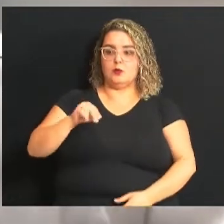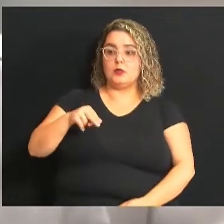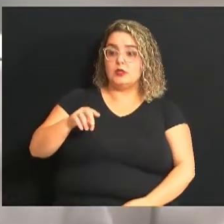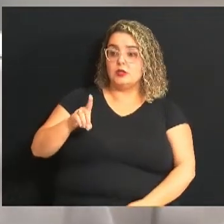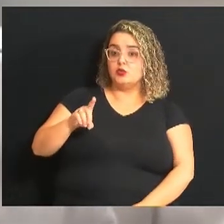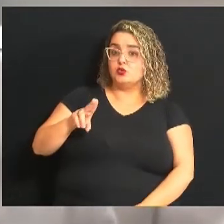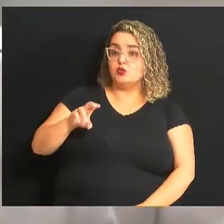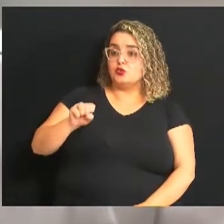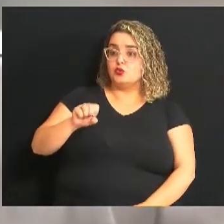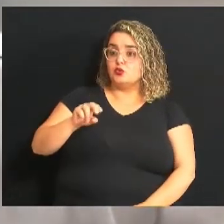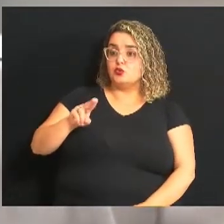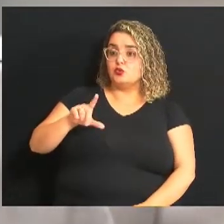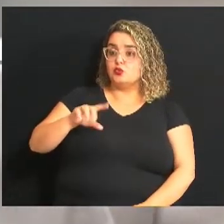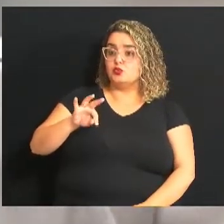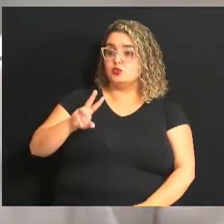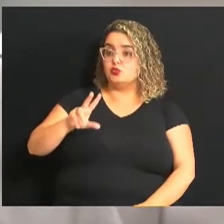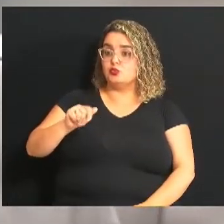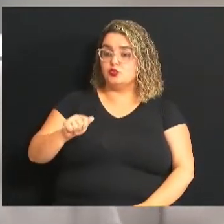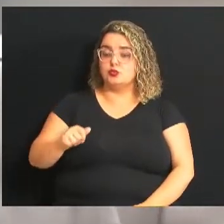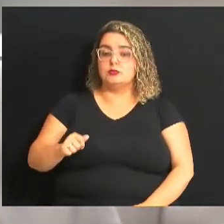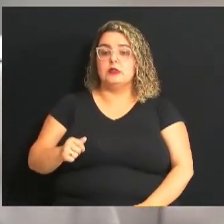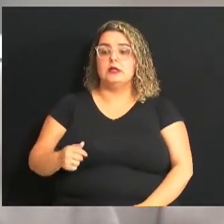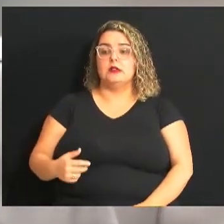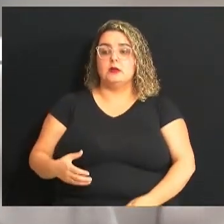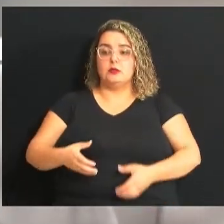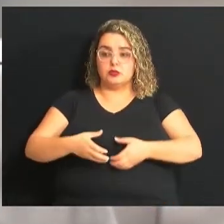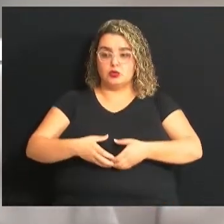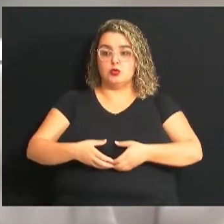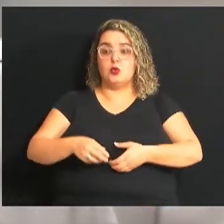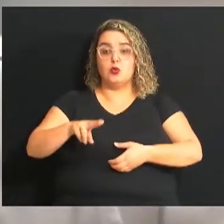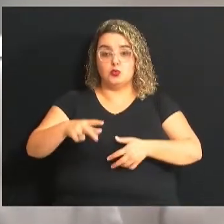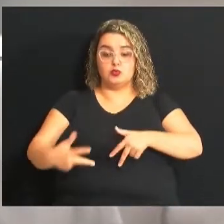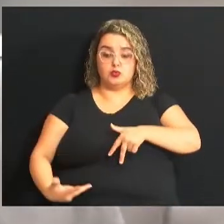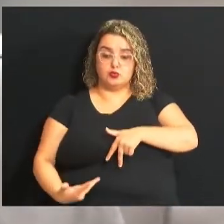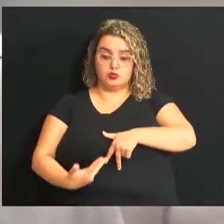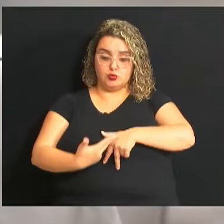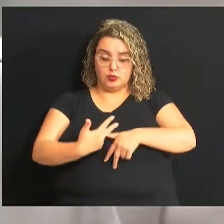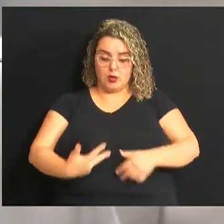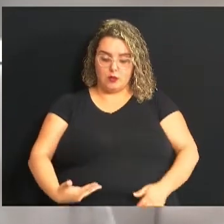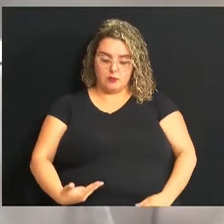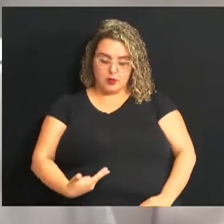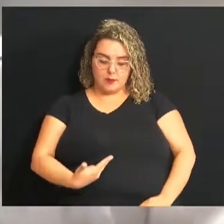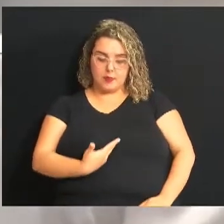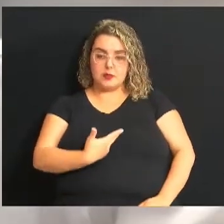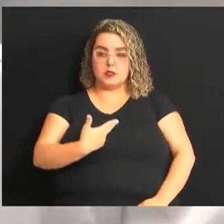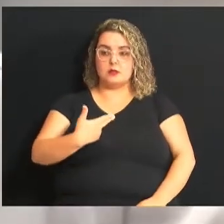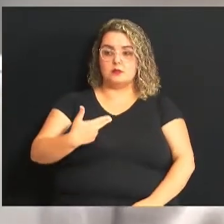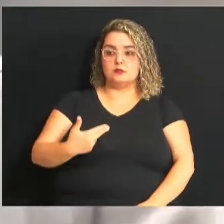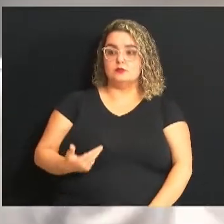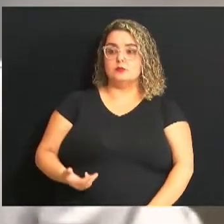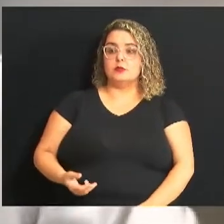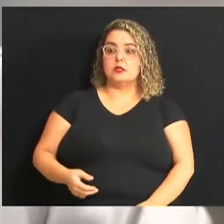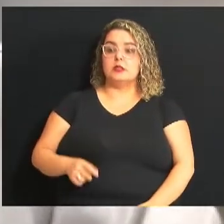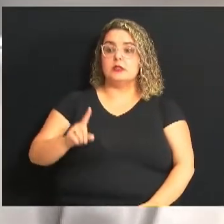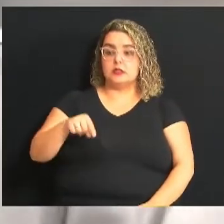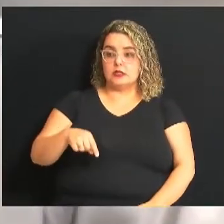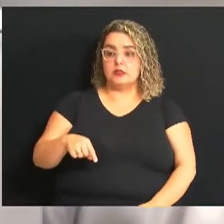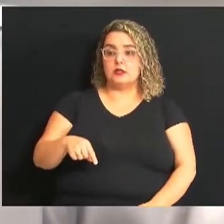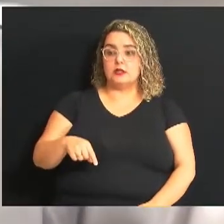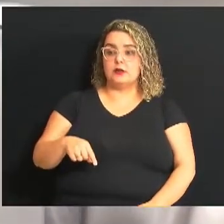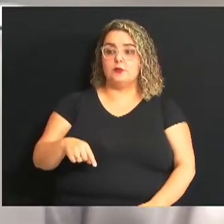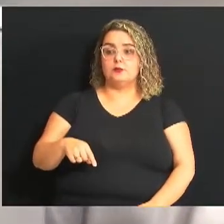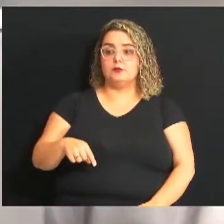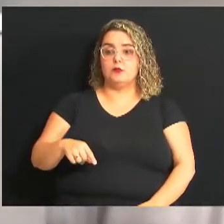ou ainda o tratamento cirúrgico para a obesidade severa, aquela obesidade mórbida, que esse paciente já está num grau